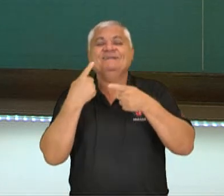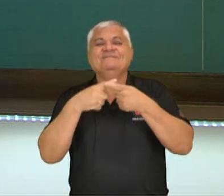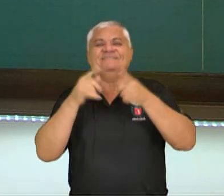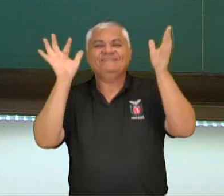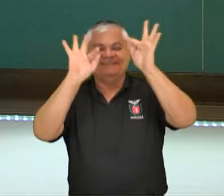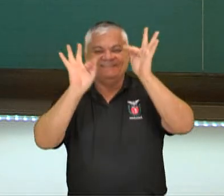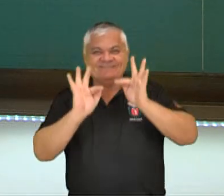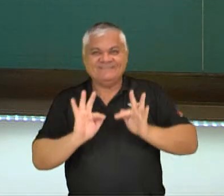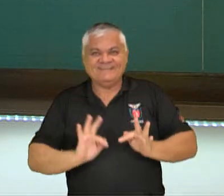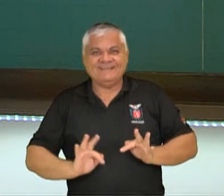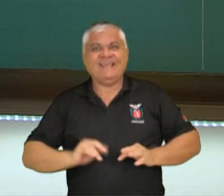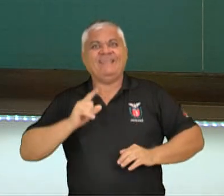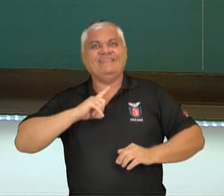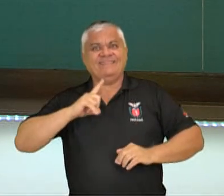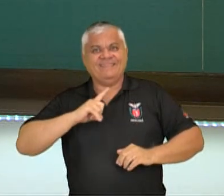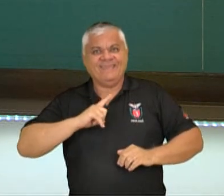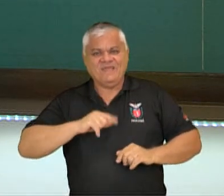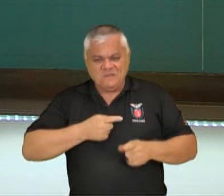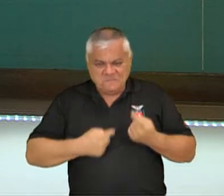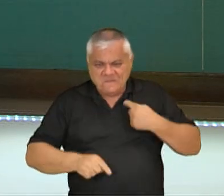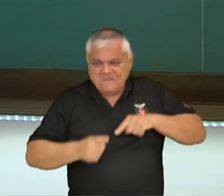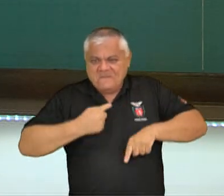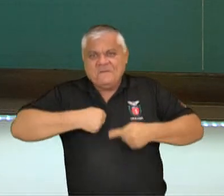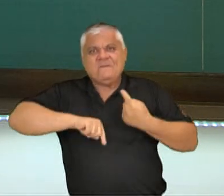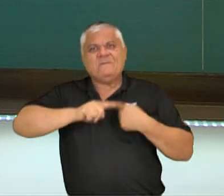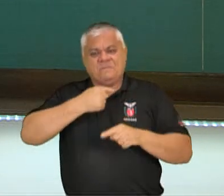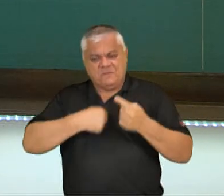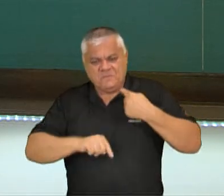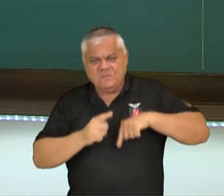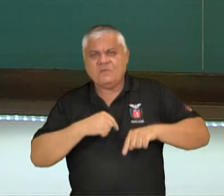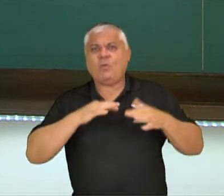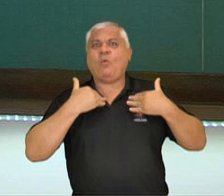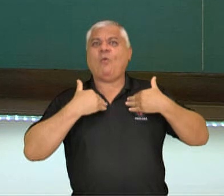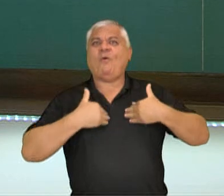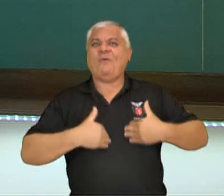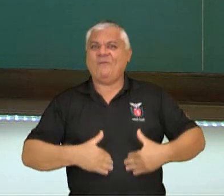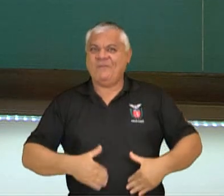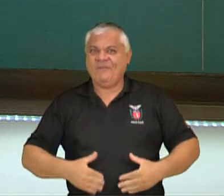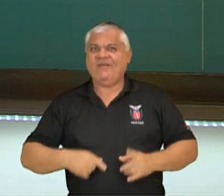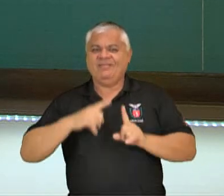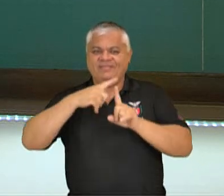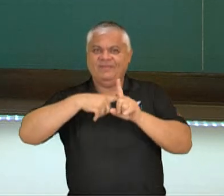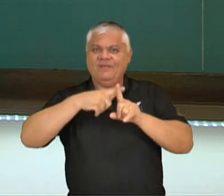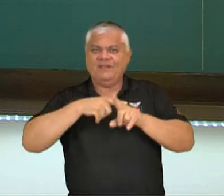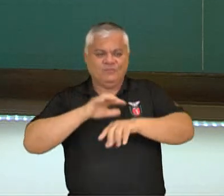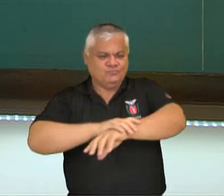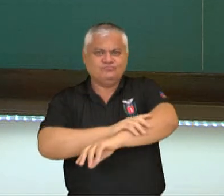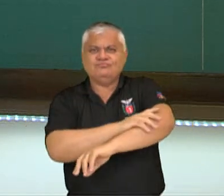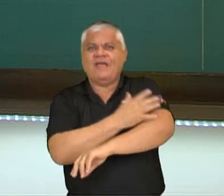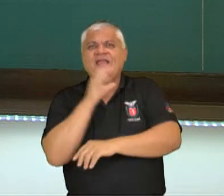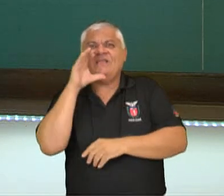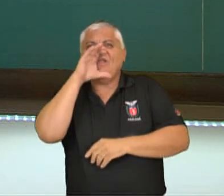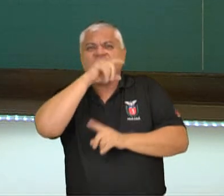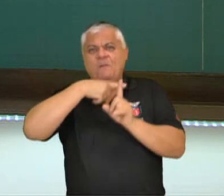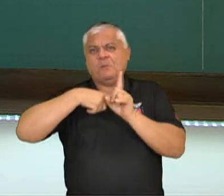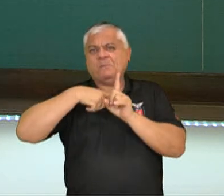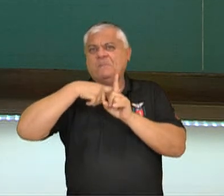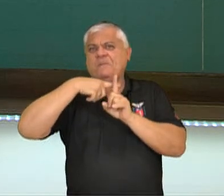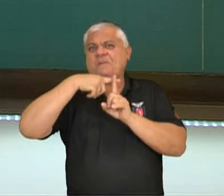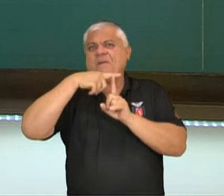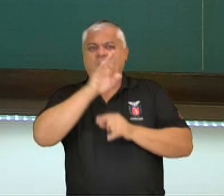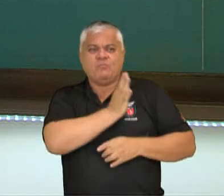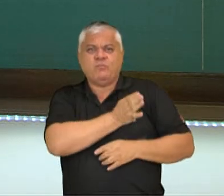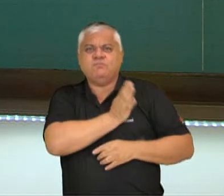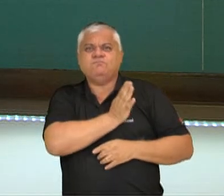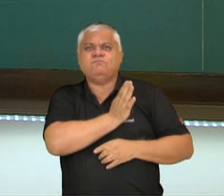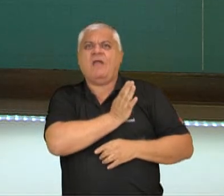uma grande atividade corporal, né? O corpo todo, a temperatura da pele aumentou, a frequência cardíaca aumentou, ele